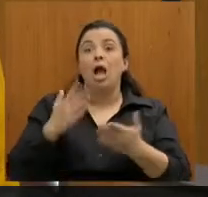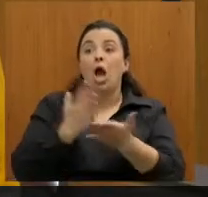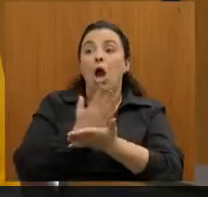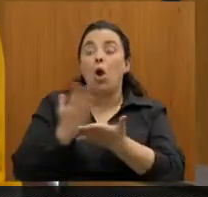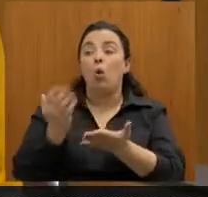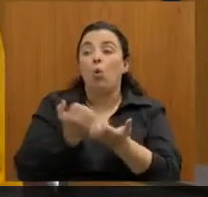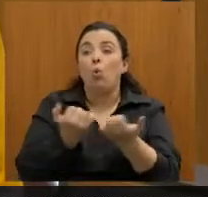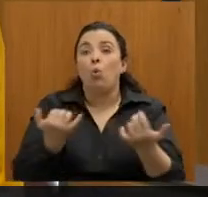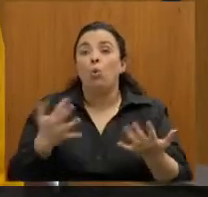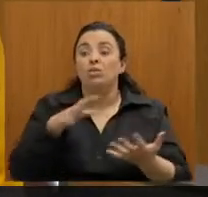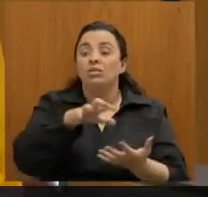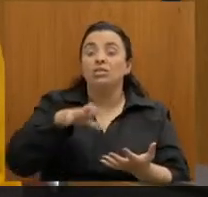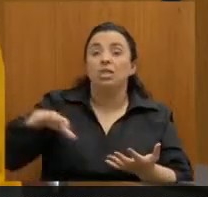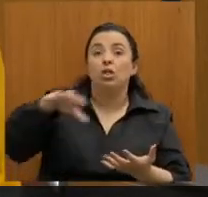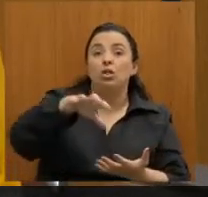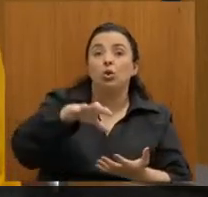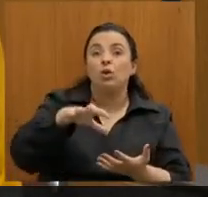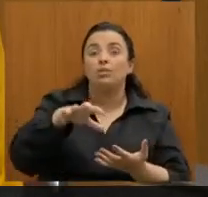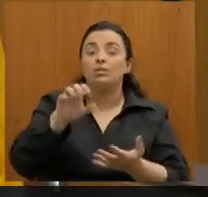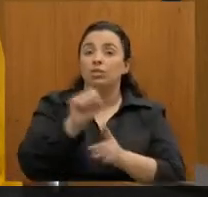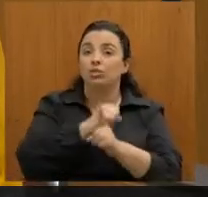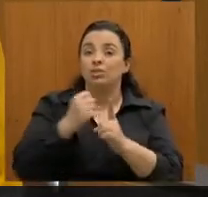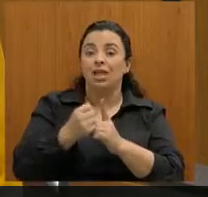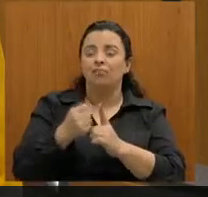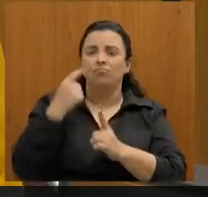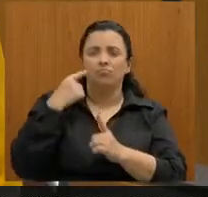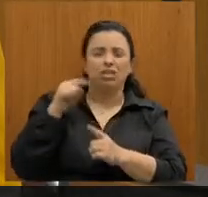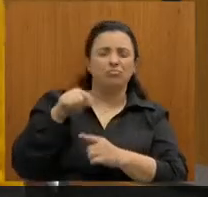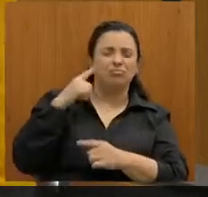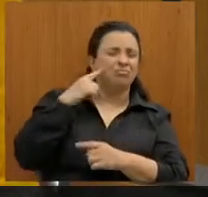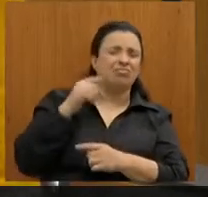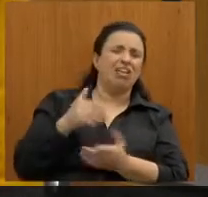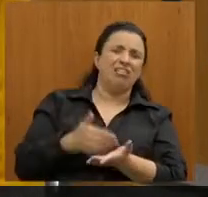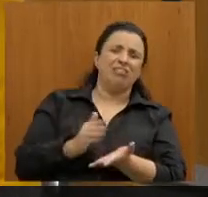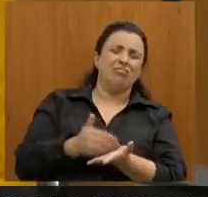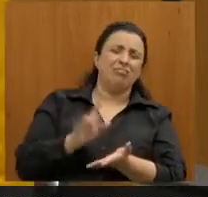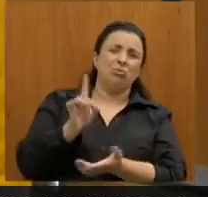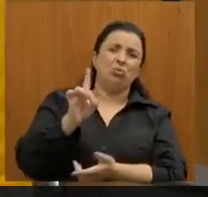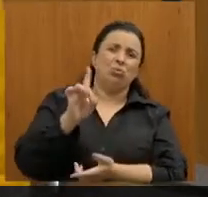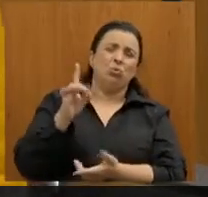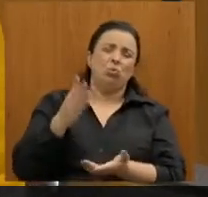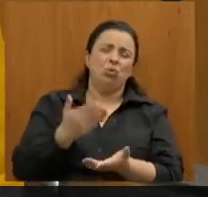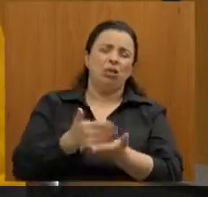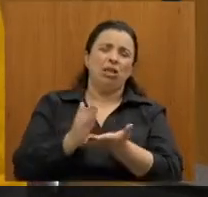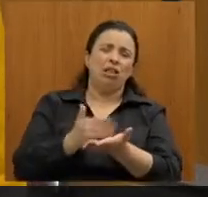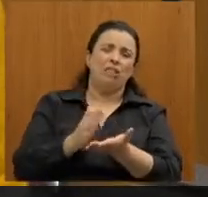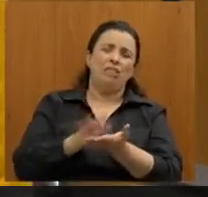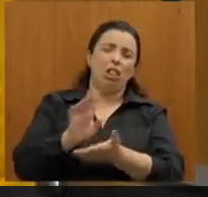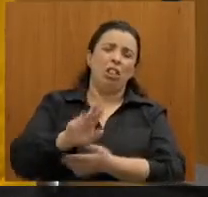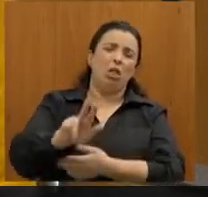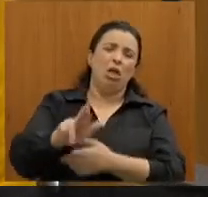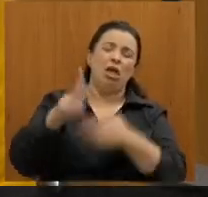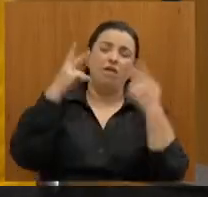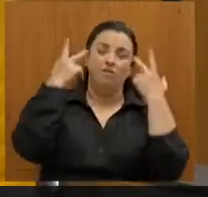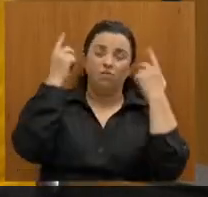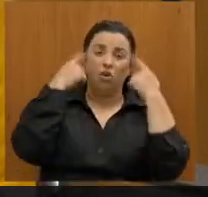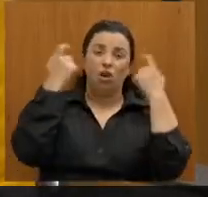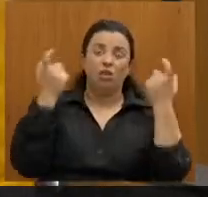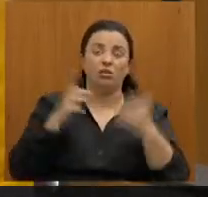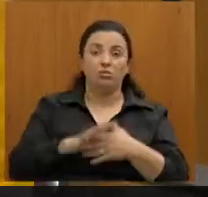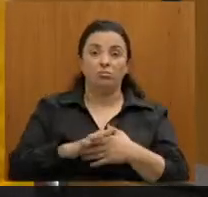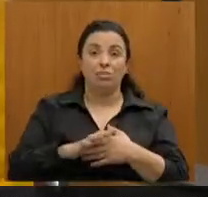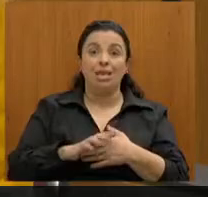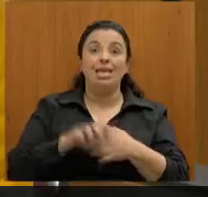não caracteriza como violência é quando nós apanhámos a vergonha fica